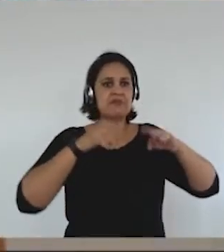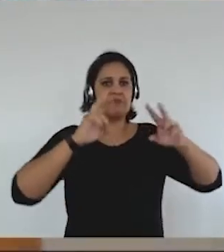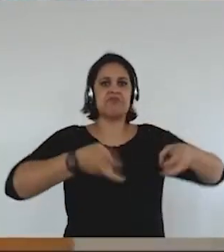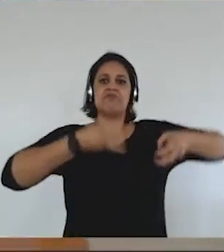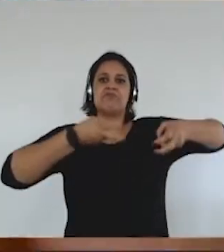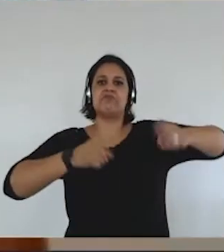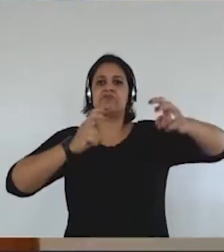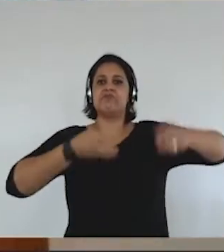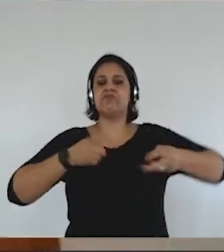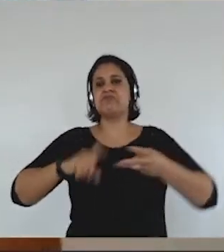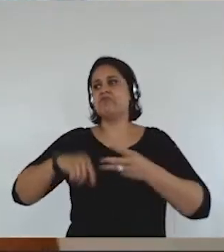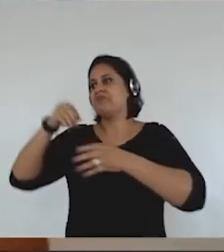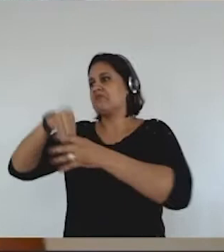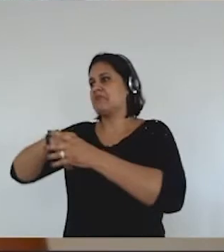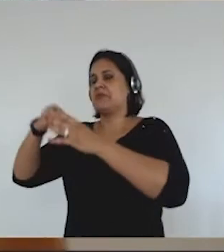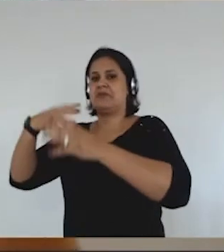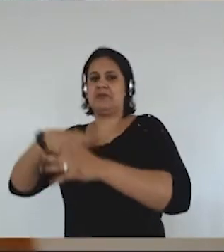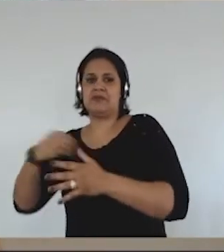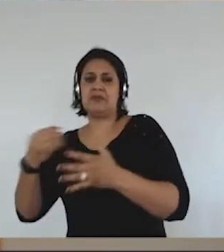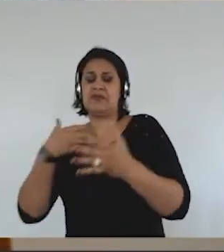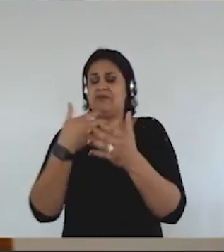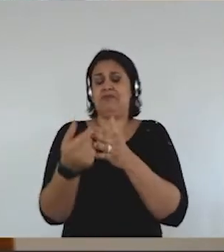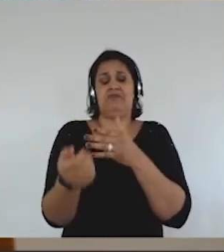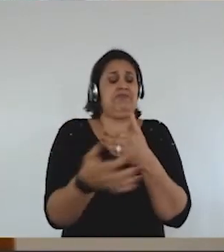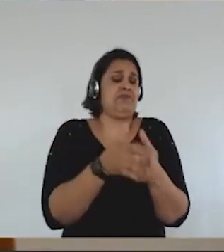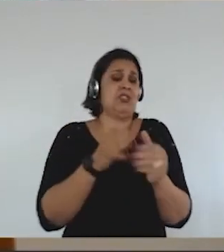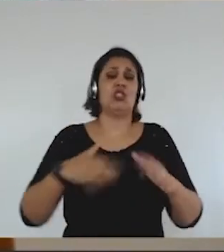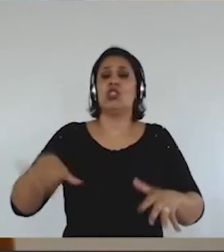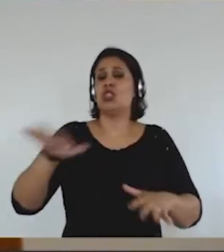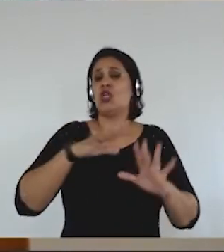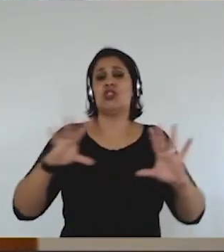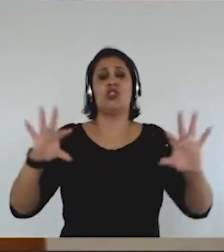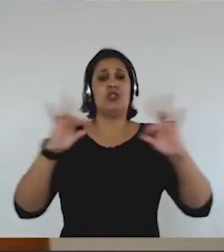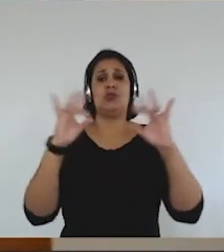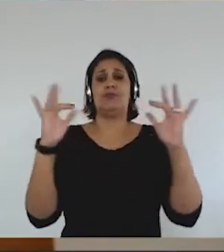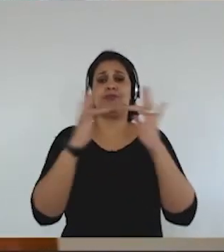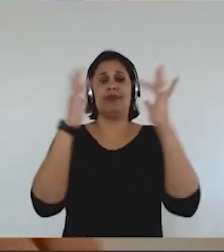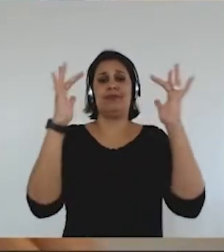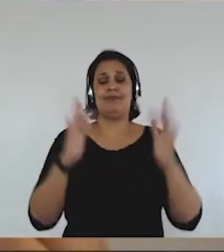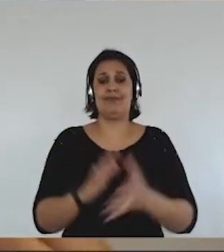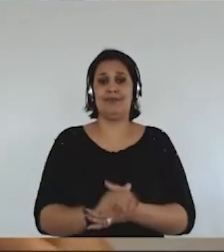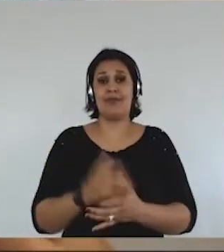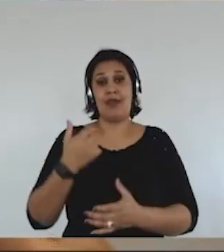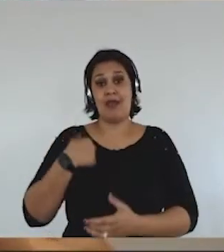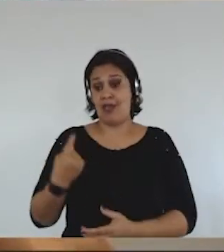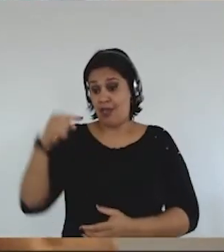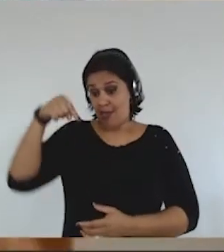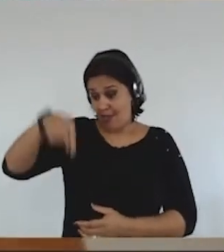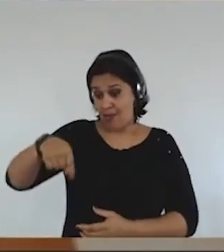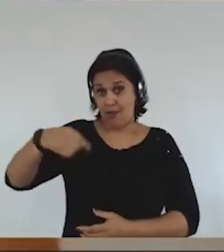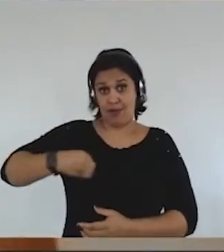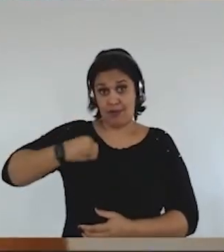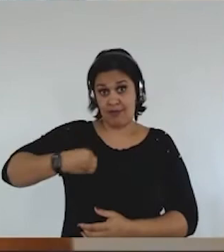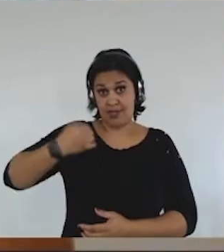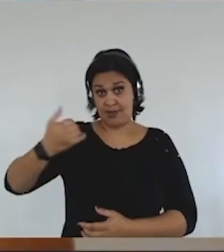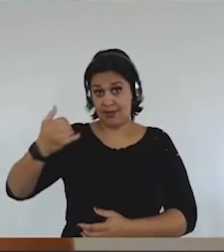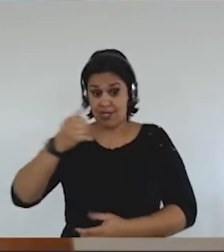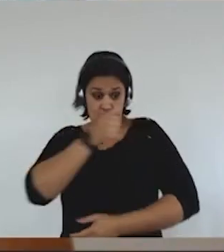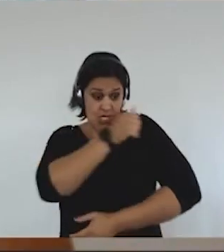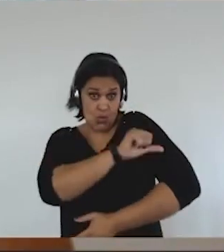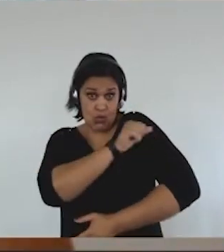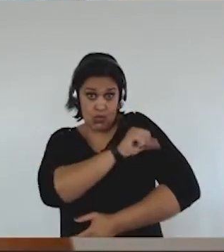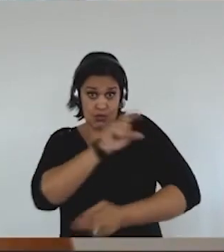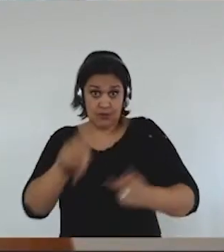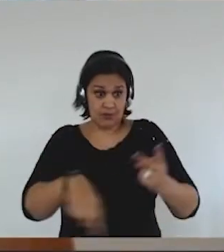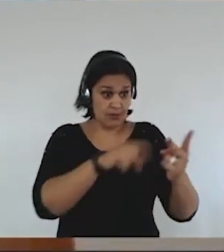na casa de um filho ou de uma filha, porém, todos estamos conectados. Aqui, por exemplo, eu estou no Rio de Janeiro, professor Cláudio Carneiro, acho que